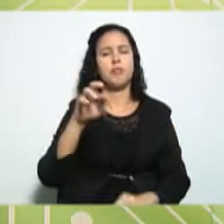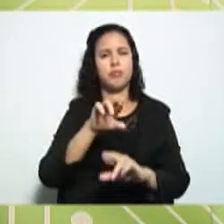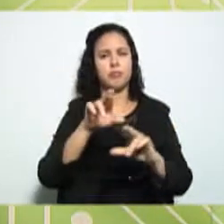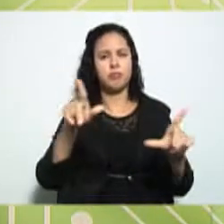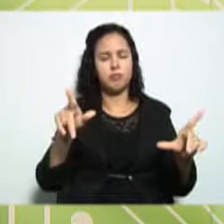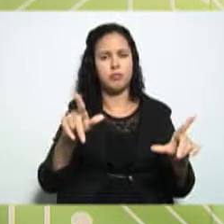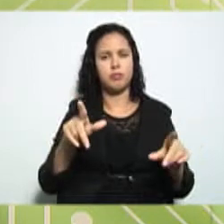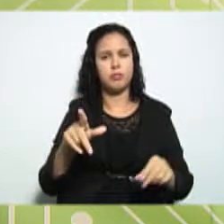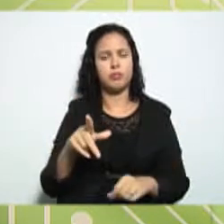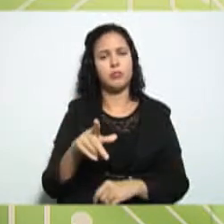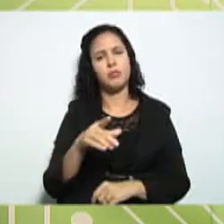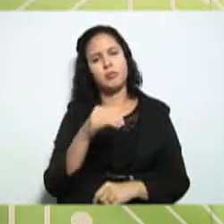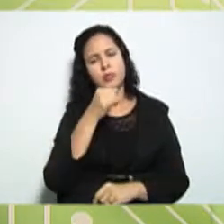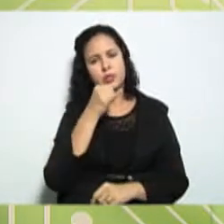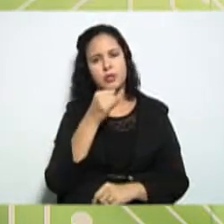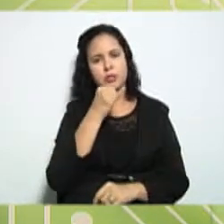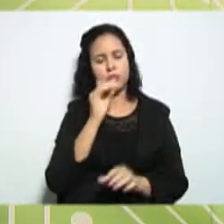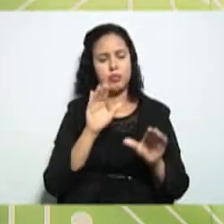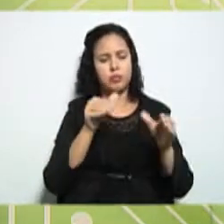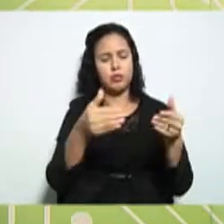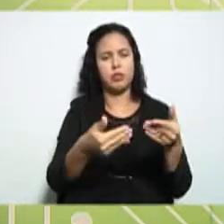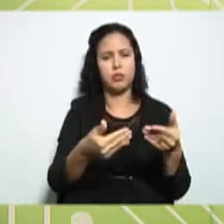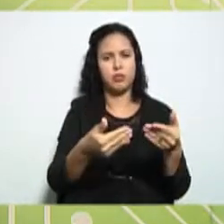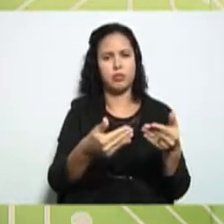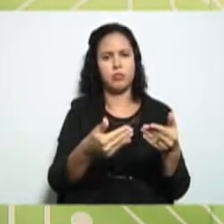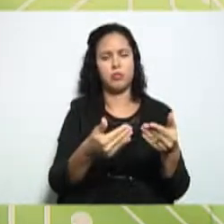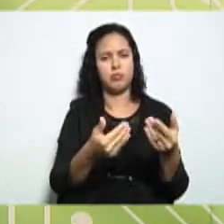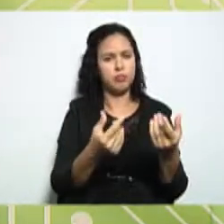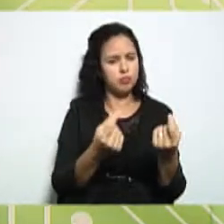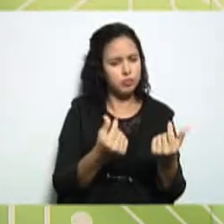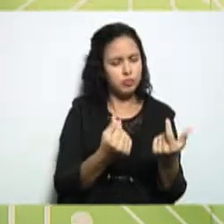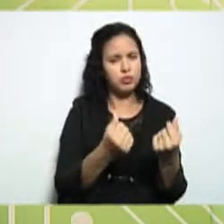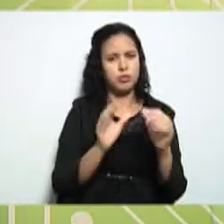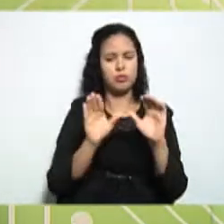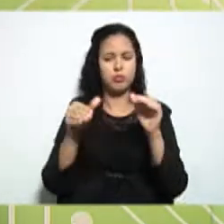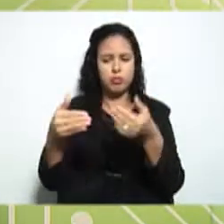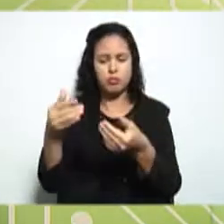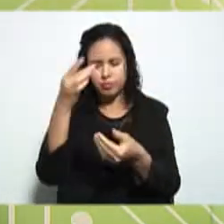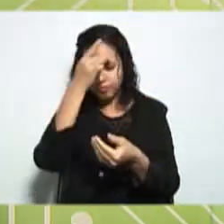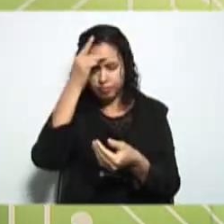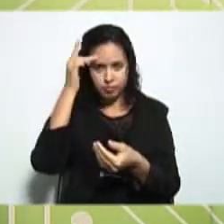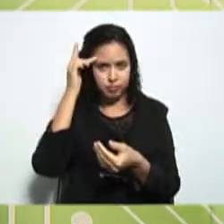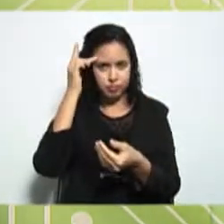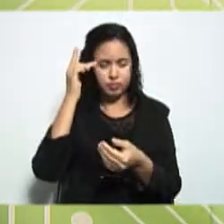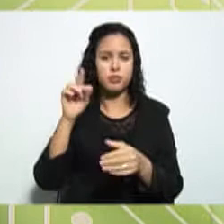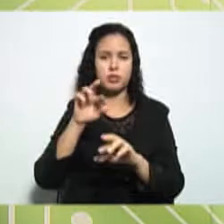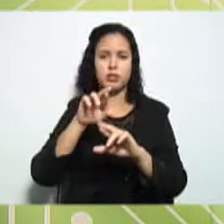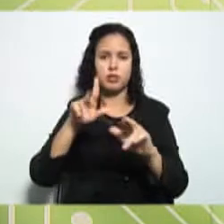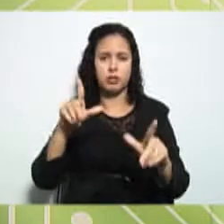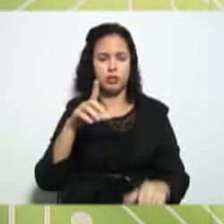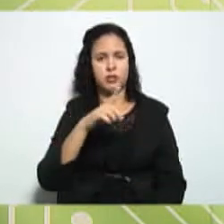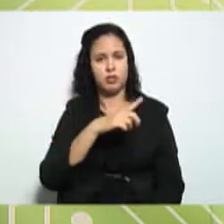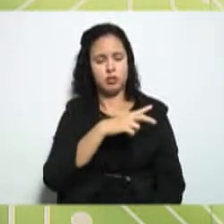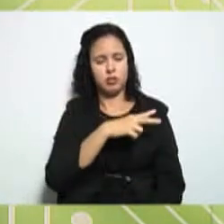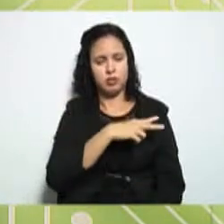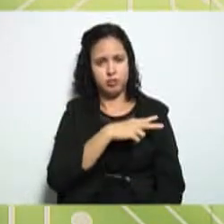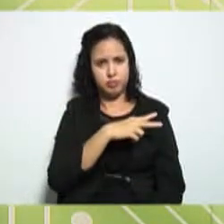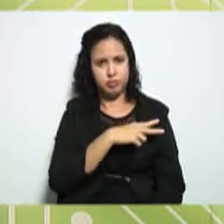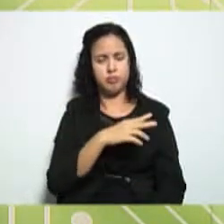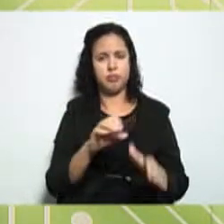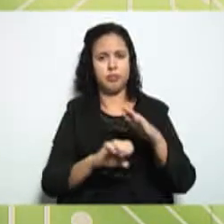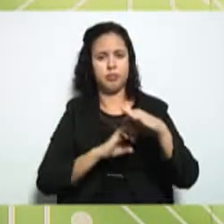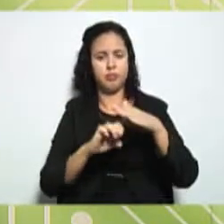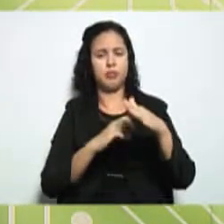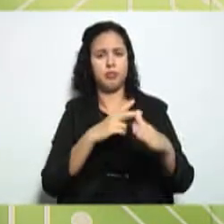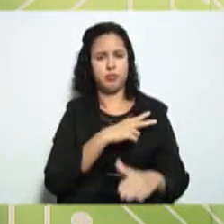diferença entre esse foco no capital, foco no lucro ou foco nas pessoas. Aquela diferença entre empresas privadas e a cooperativa. Numa empresa privada